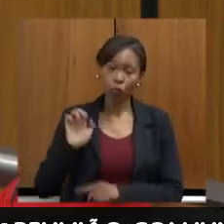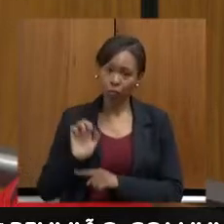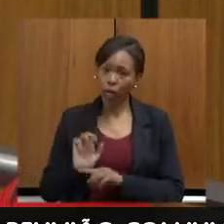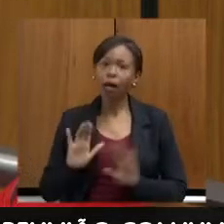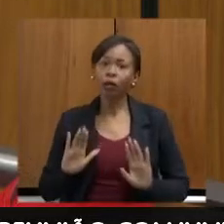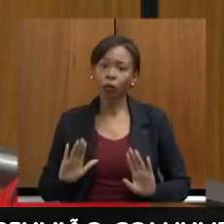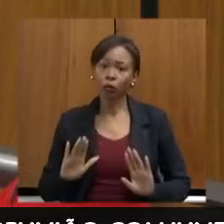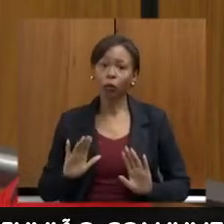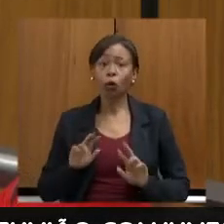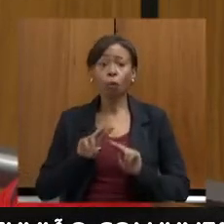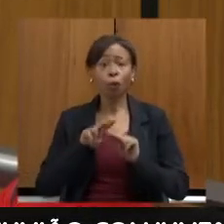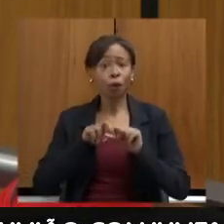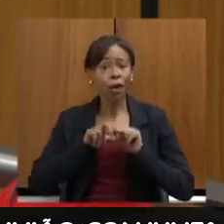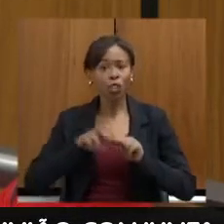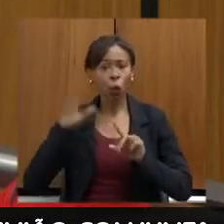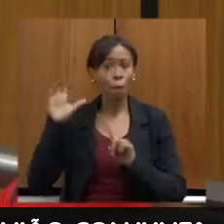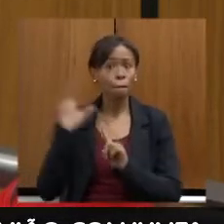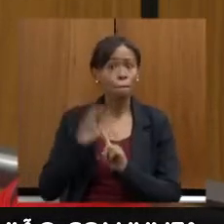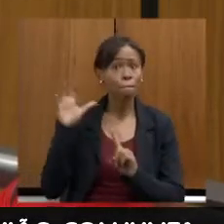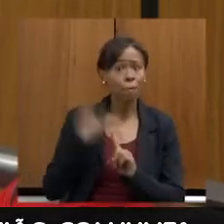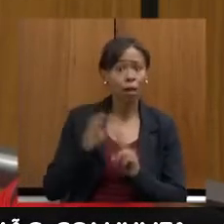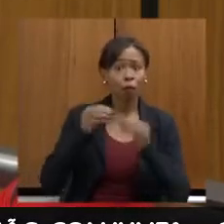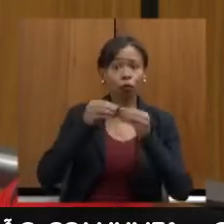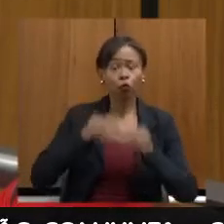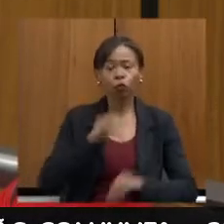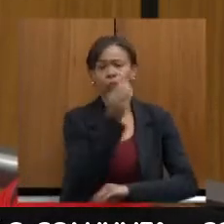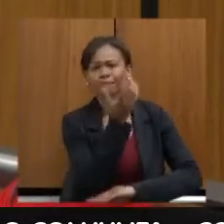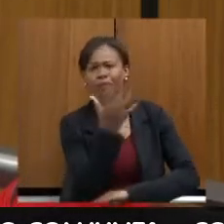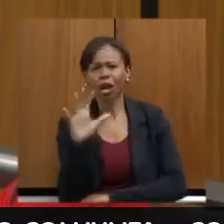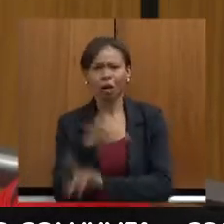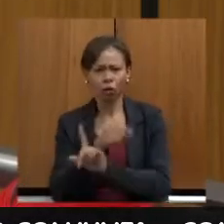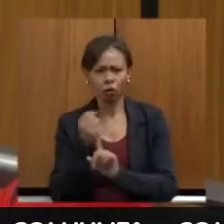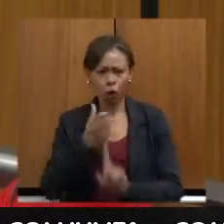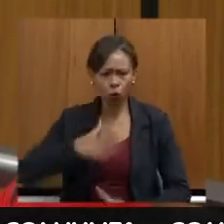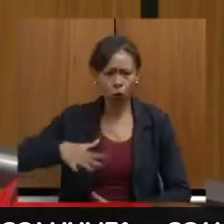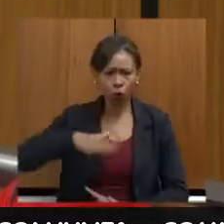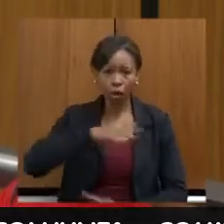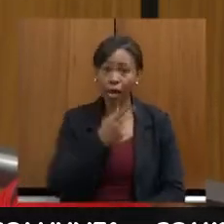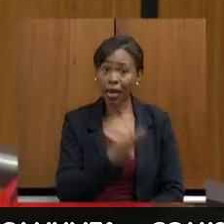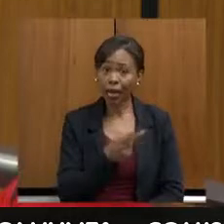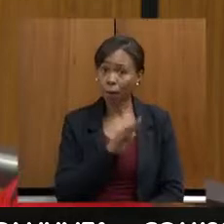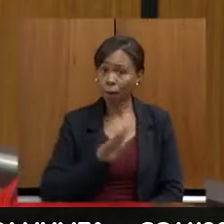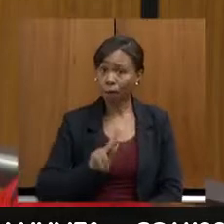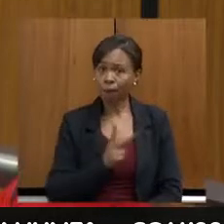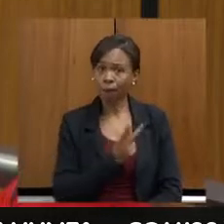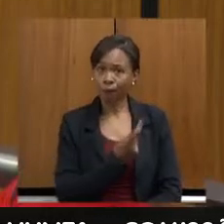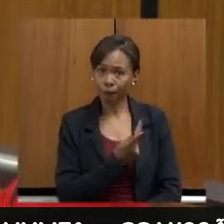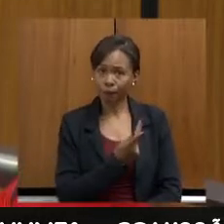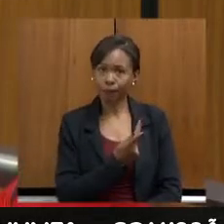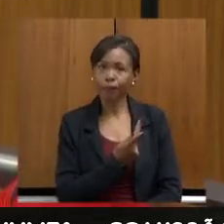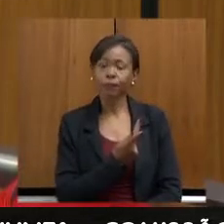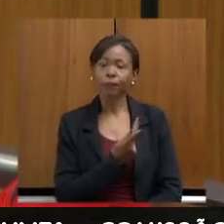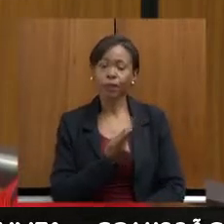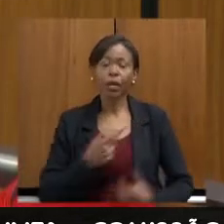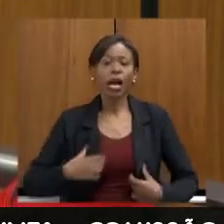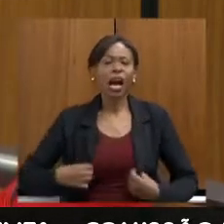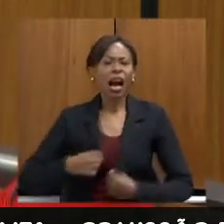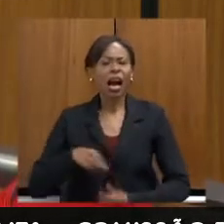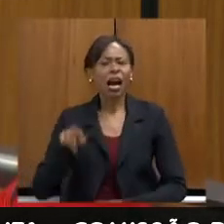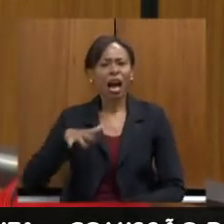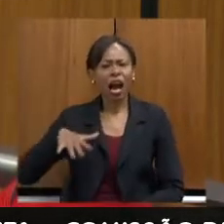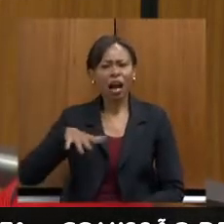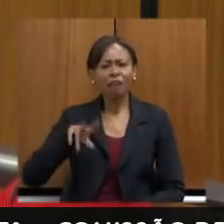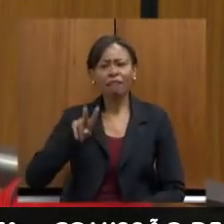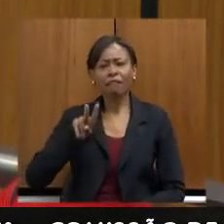dos impactos socioambientais sobretudo na região na grande BH próprio é a área da